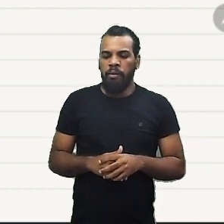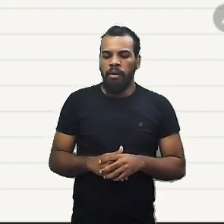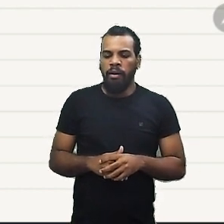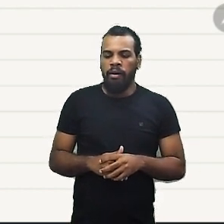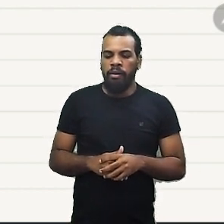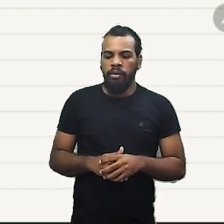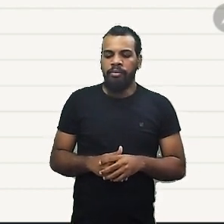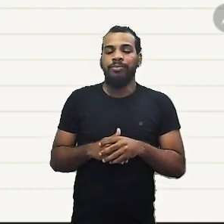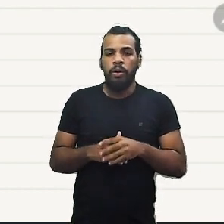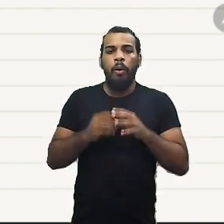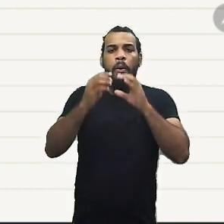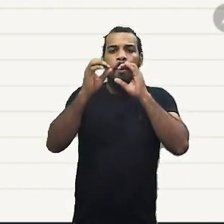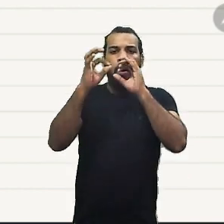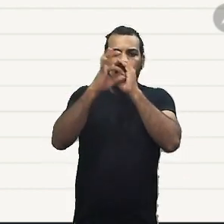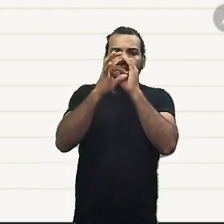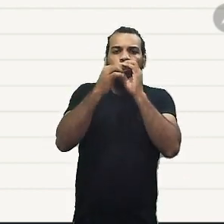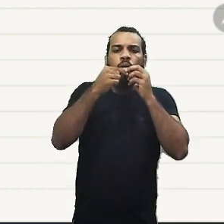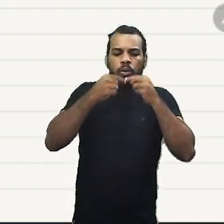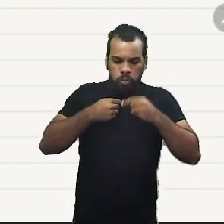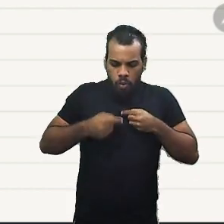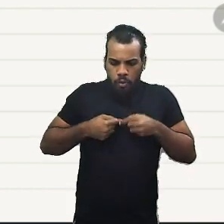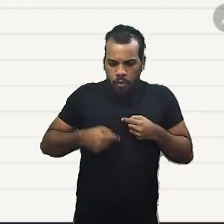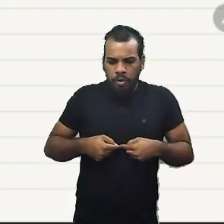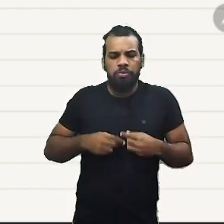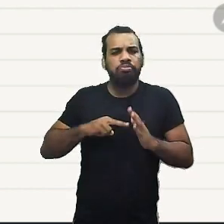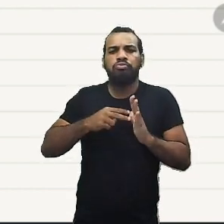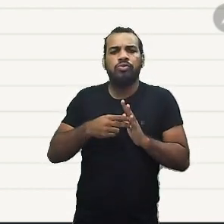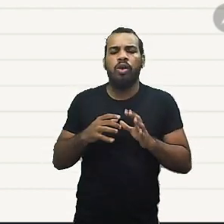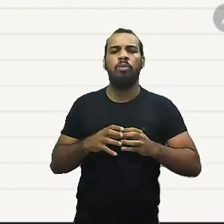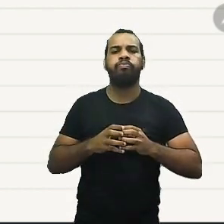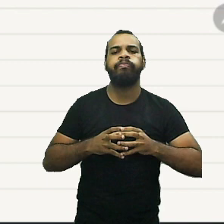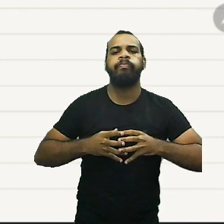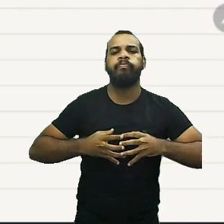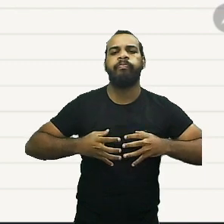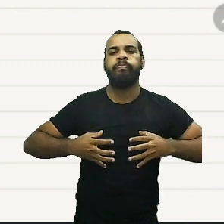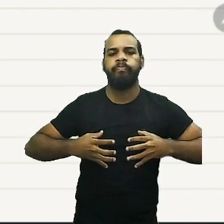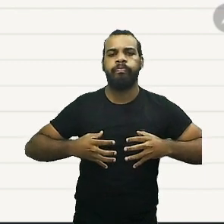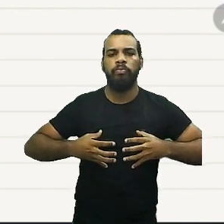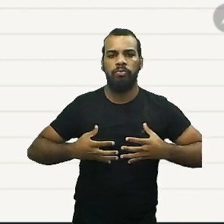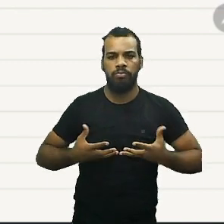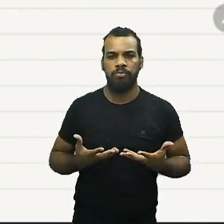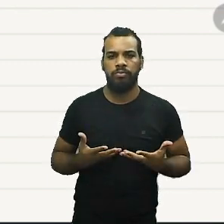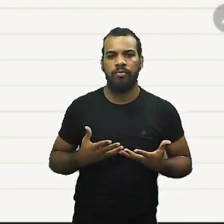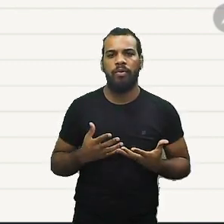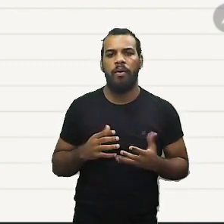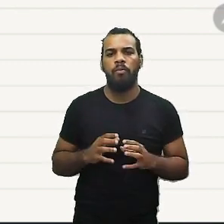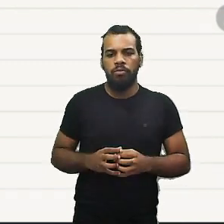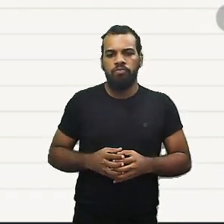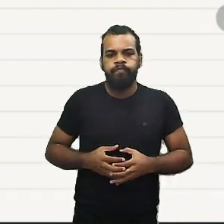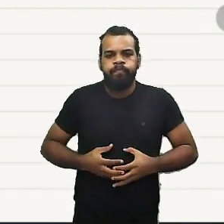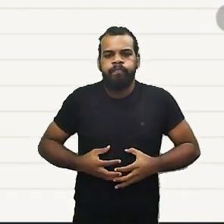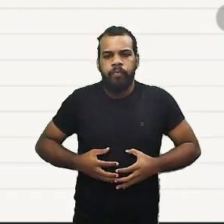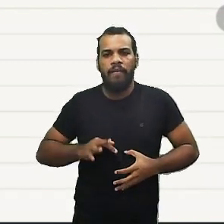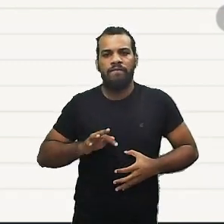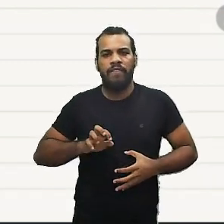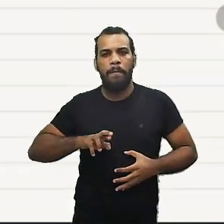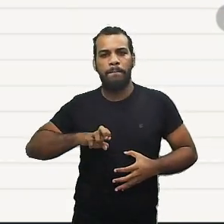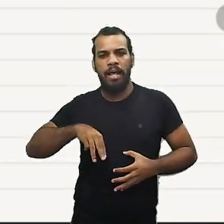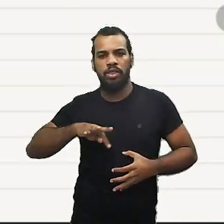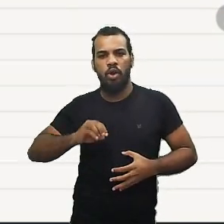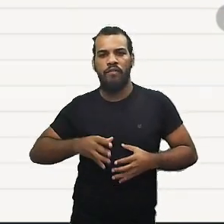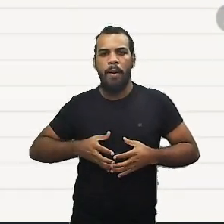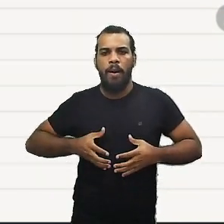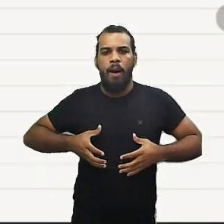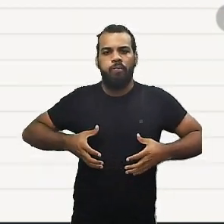de fermentação. André, então posso dizer que esses caras são fermentadores? Claro. Você pode dizer que esses caras